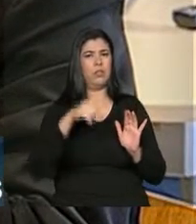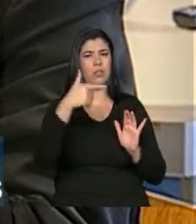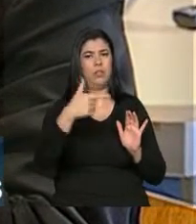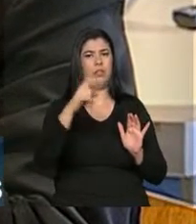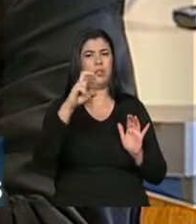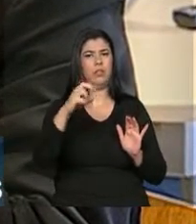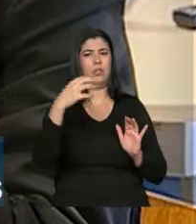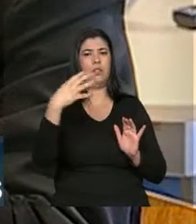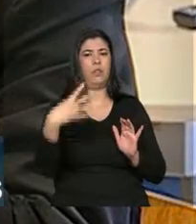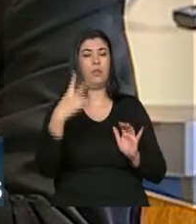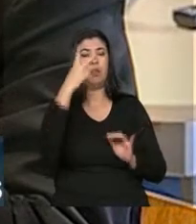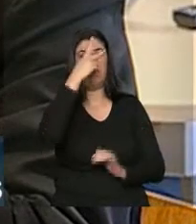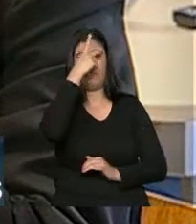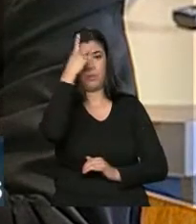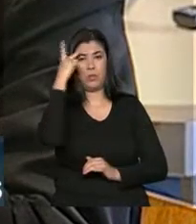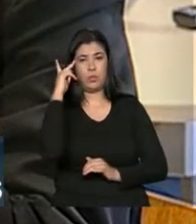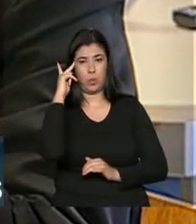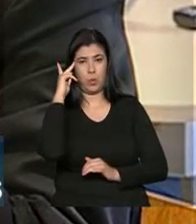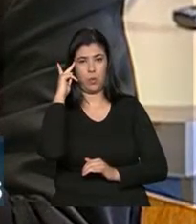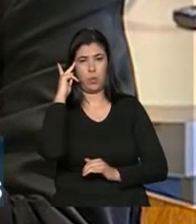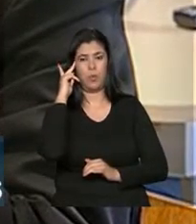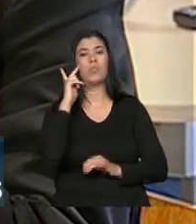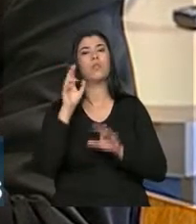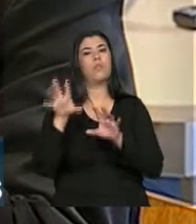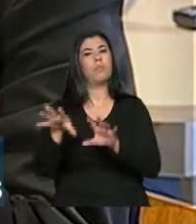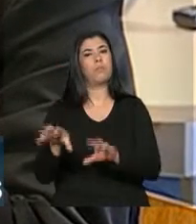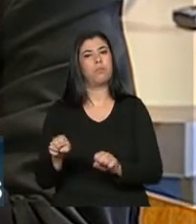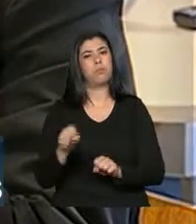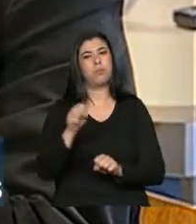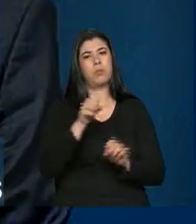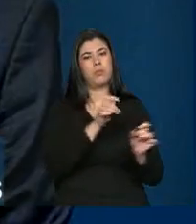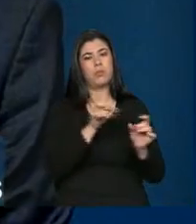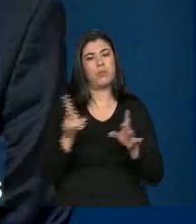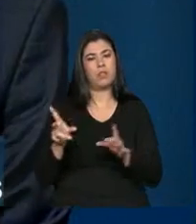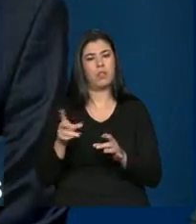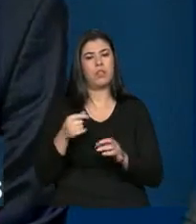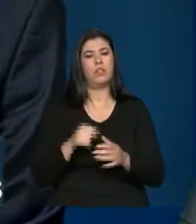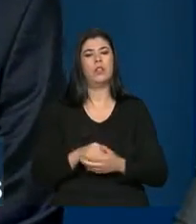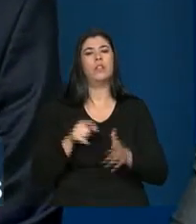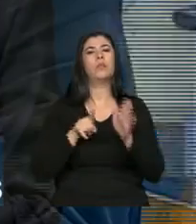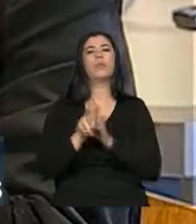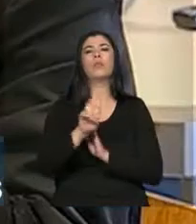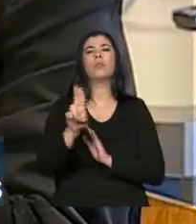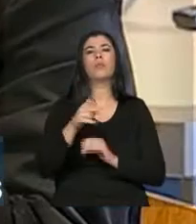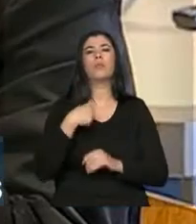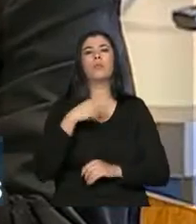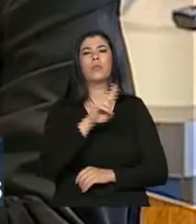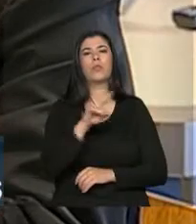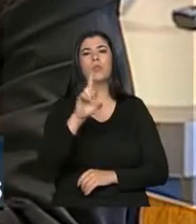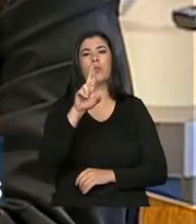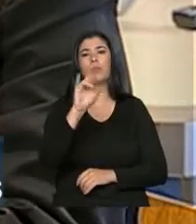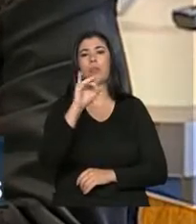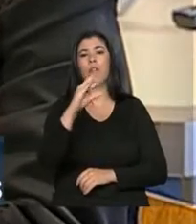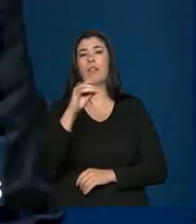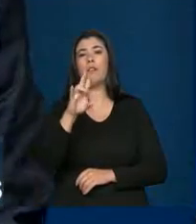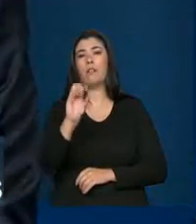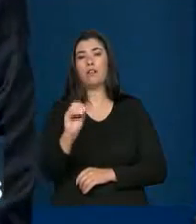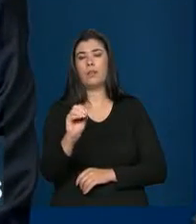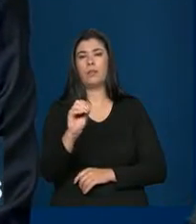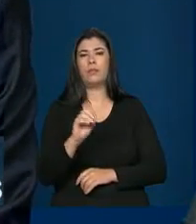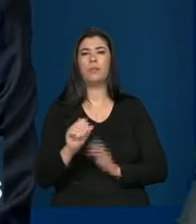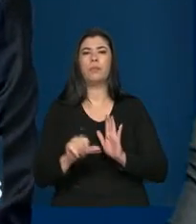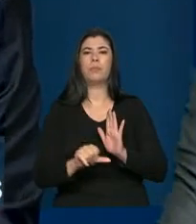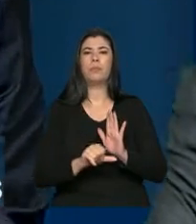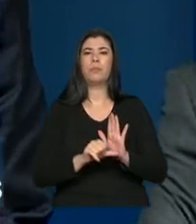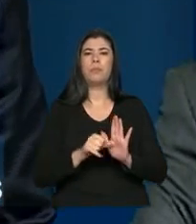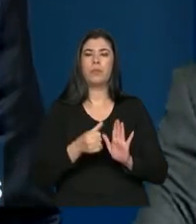254 vítimas em 2013, é isso? Isso. Desculpa seu nome? Ricardo Araújo, Rede TV. Ricardo, bom, em primeiro